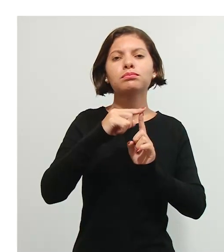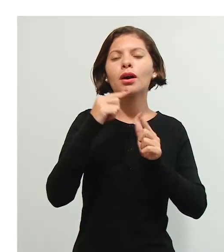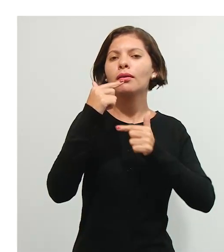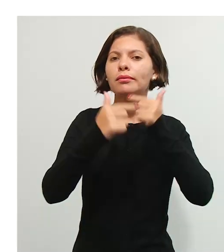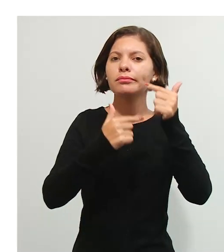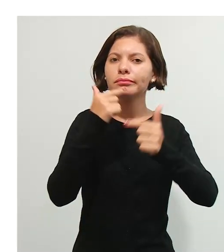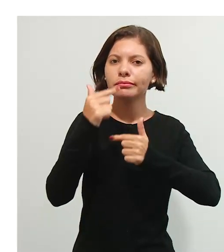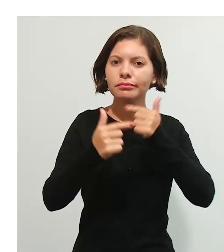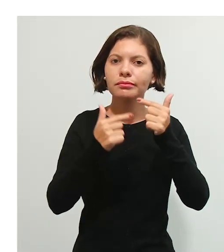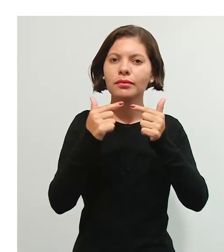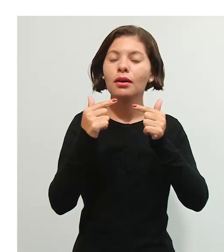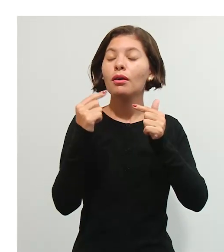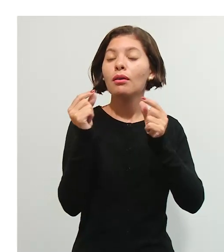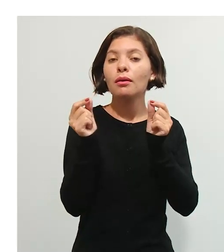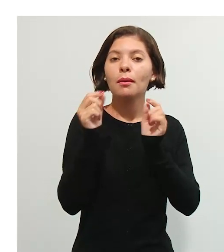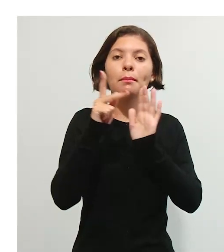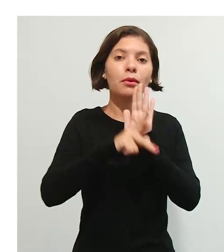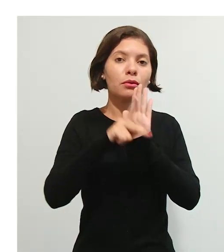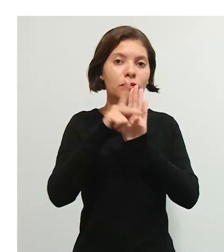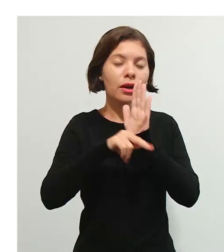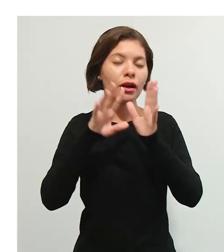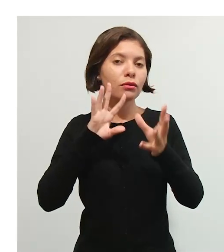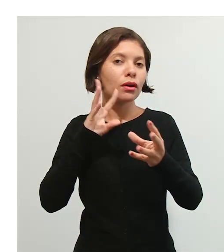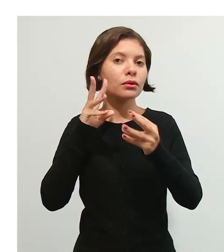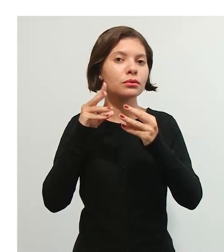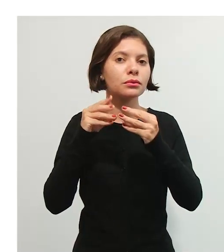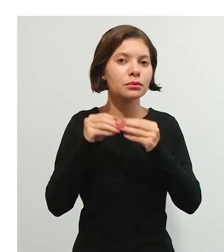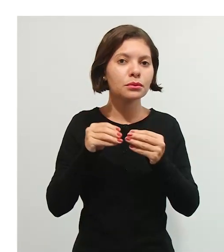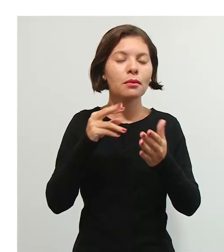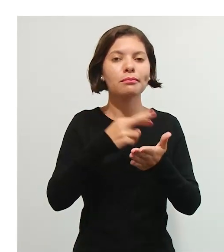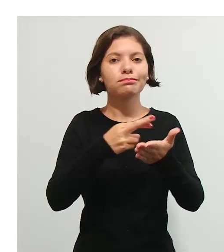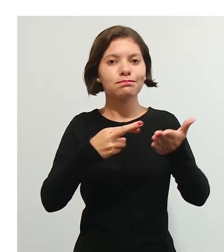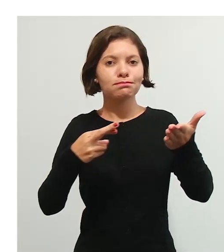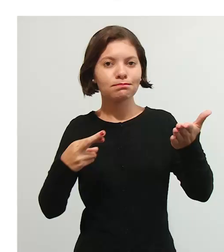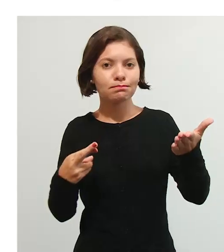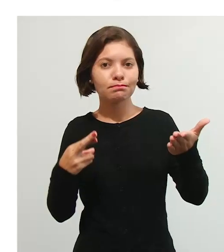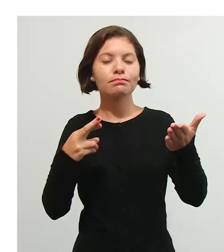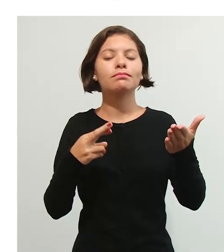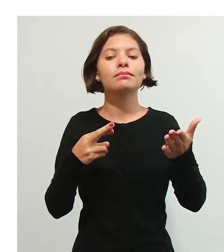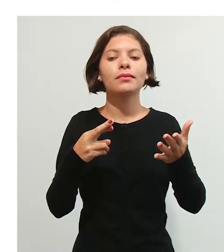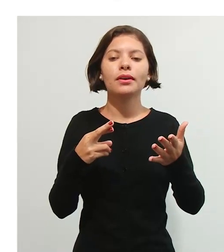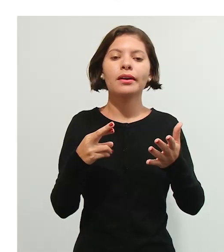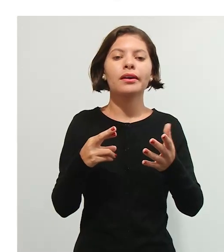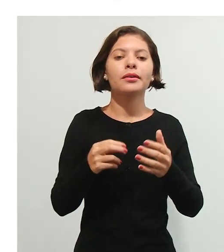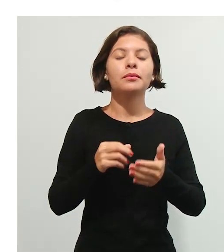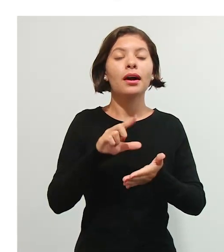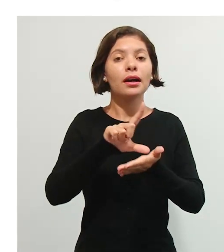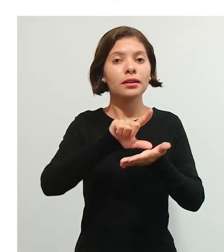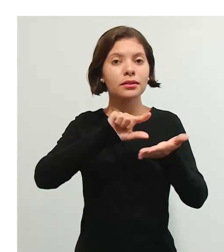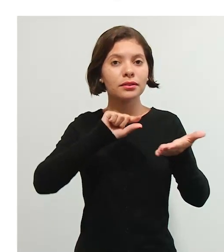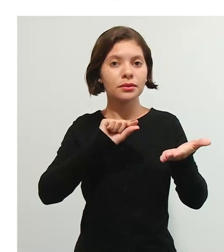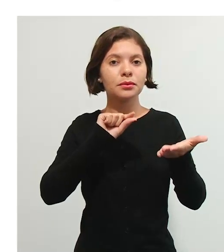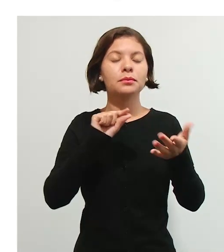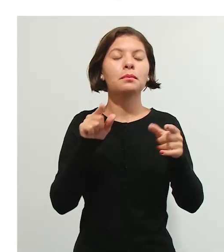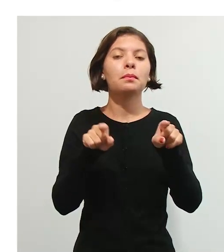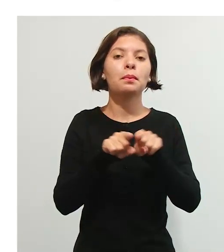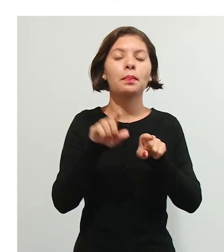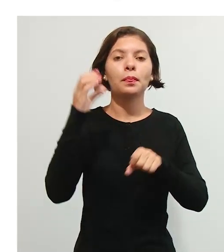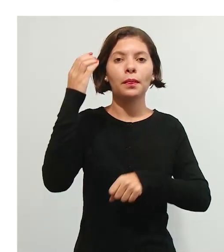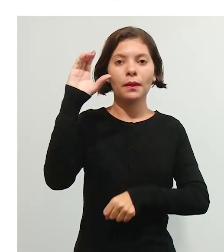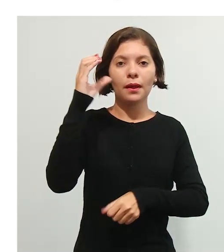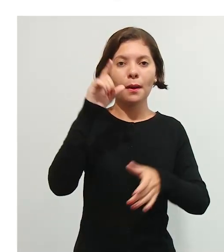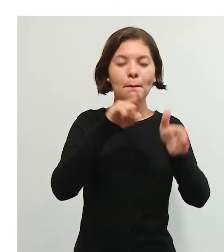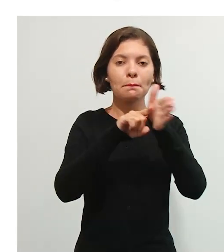de trabalhos que são projetos resenhas resumos relatório Memorial artigo